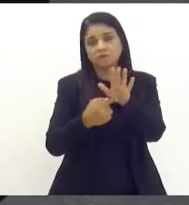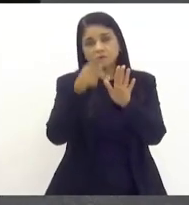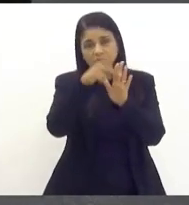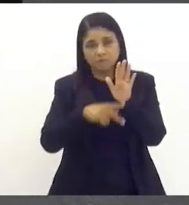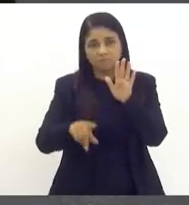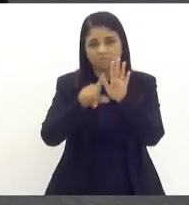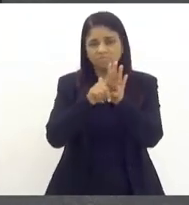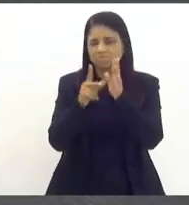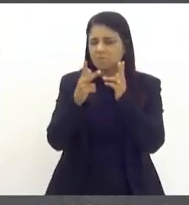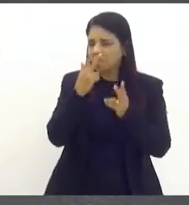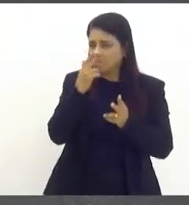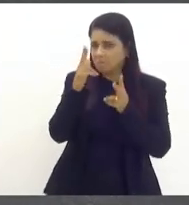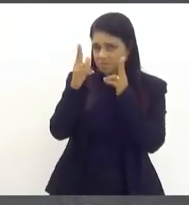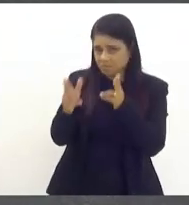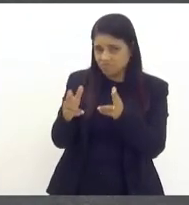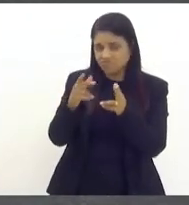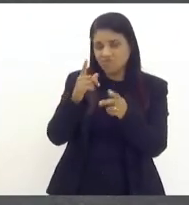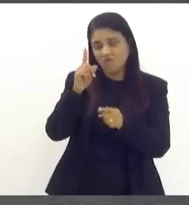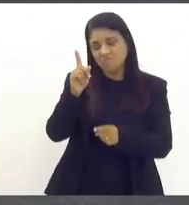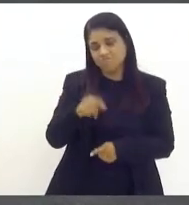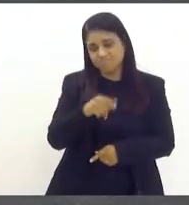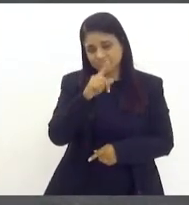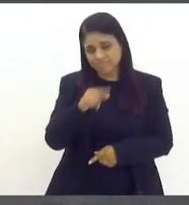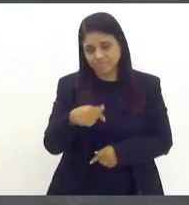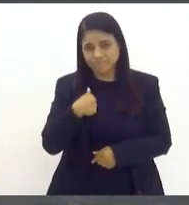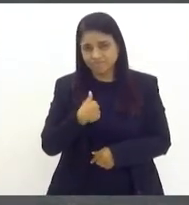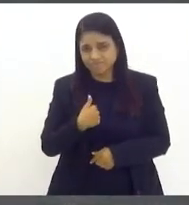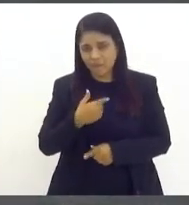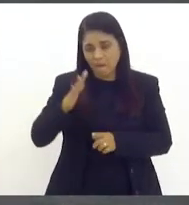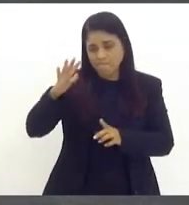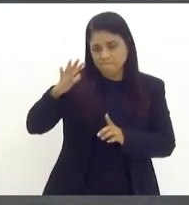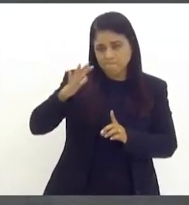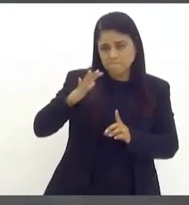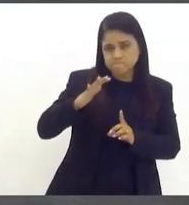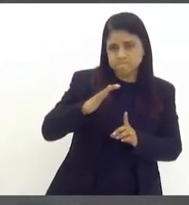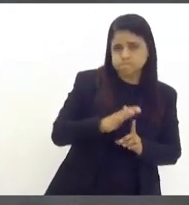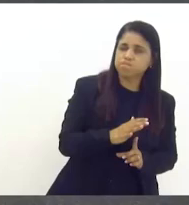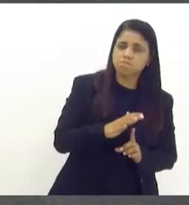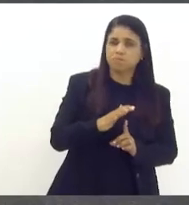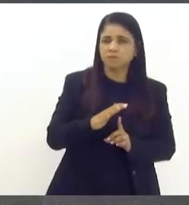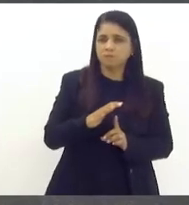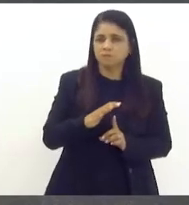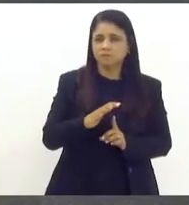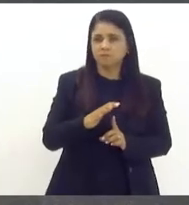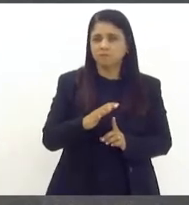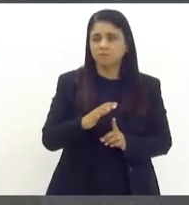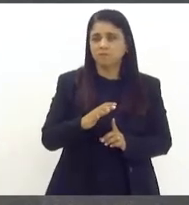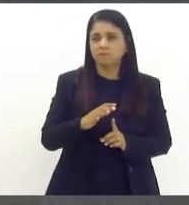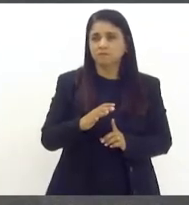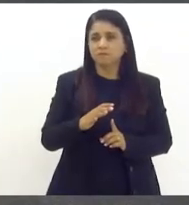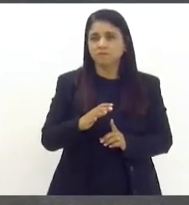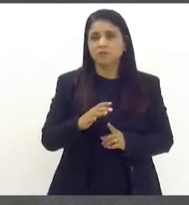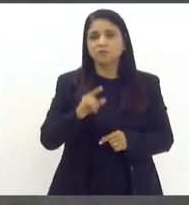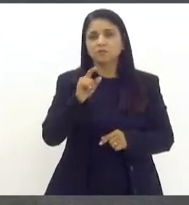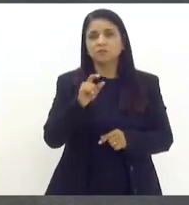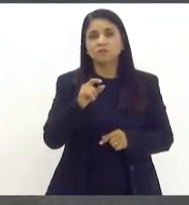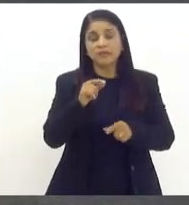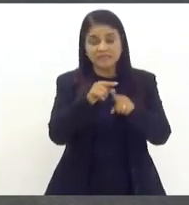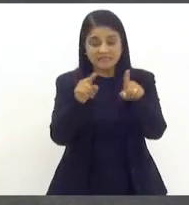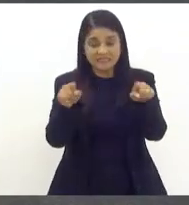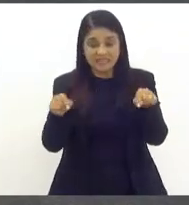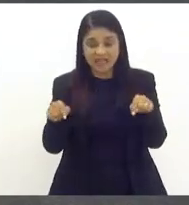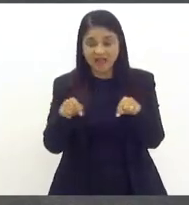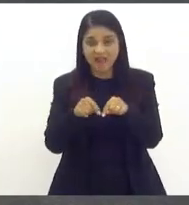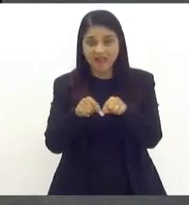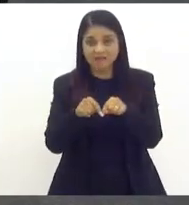semelhante e fui derrotado houve uma pressão enorme dos exibidores das